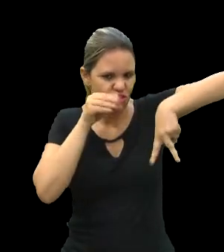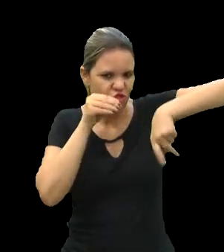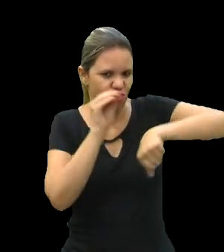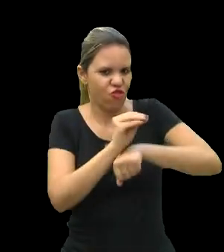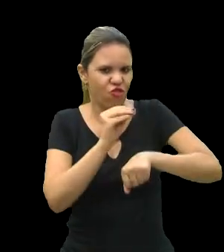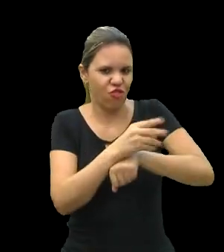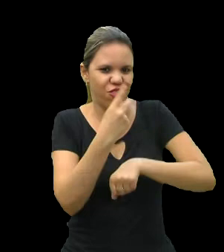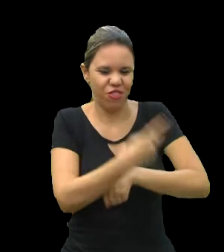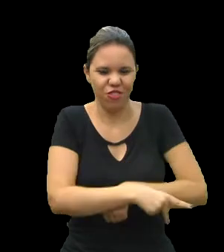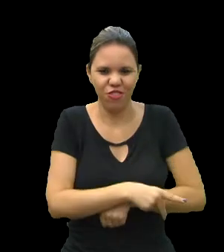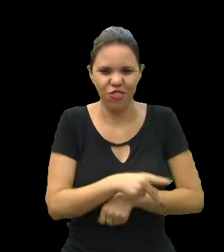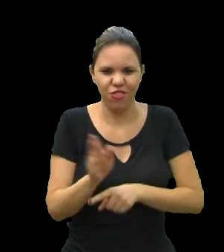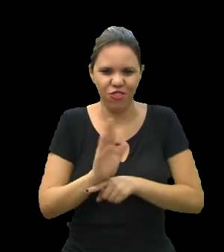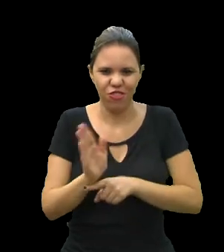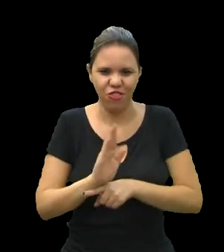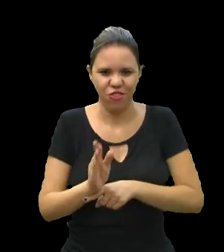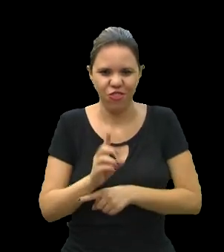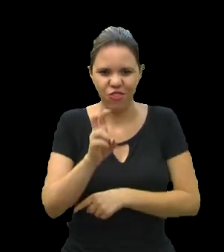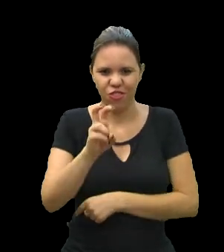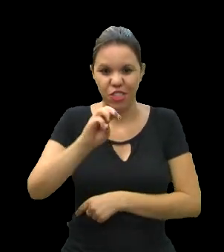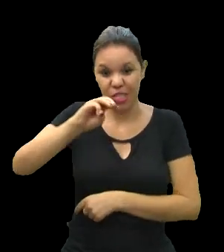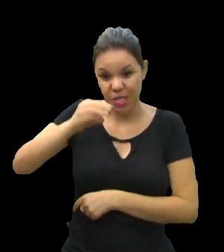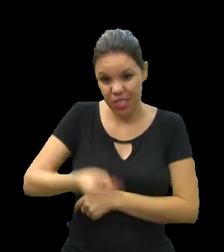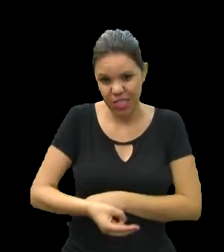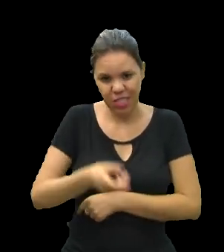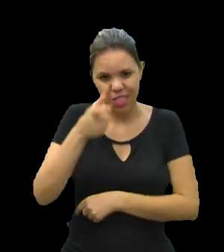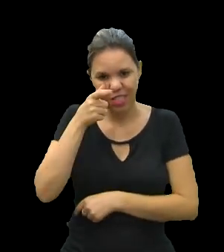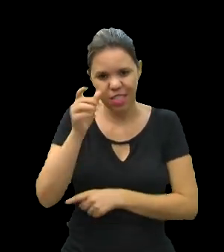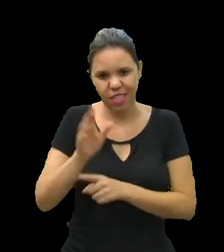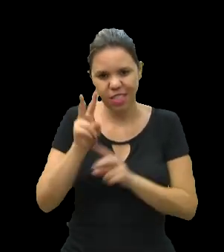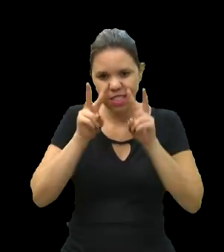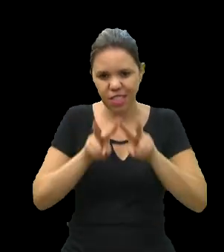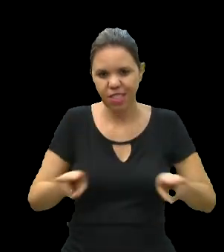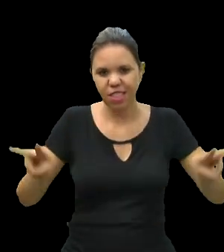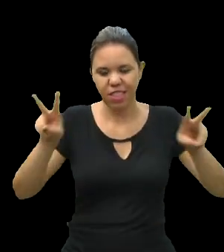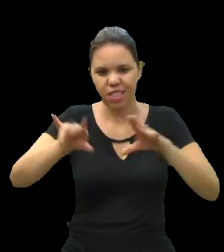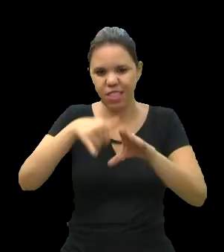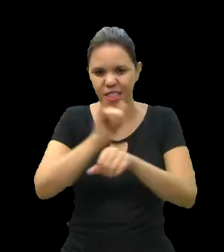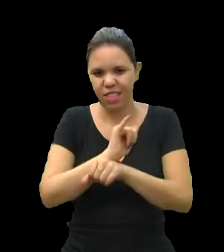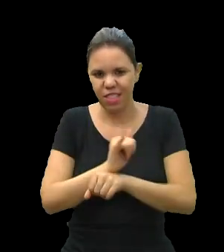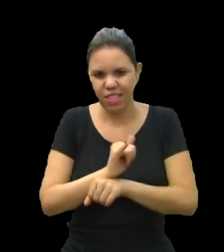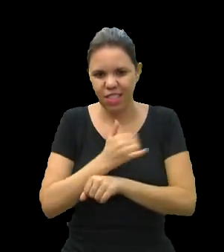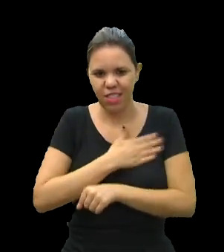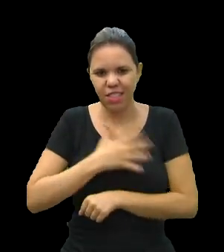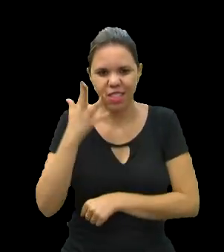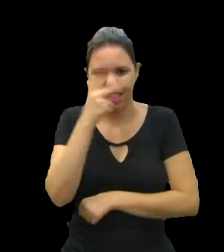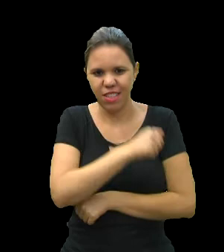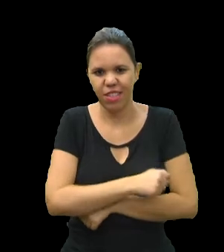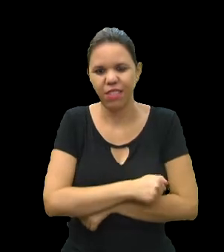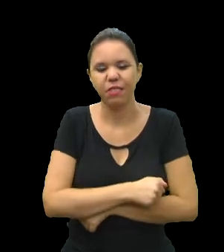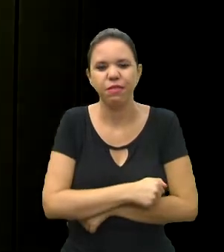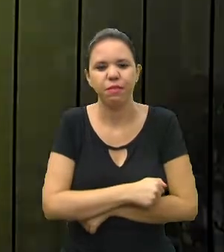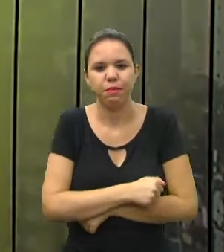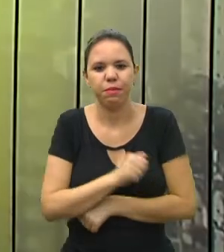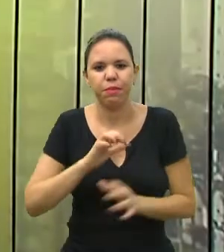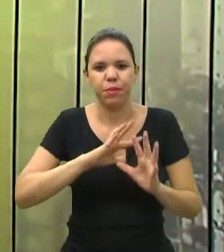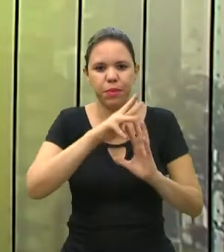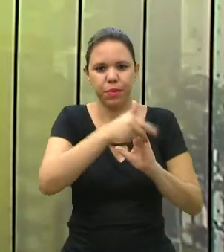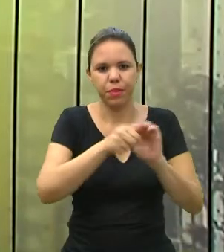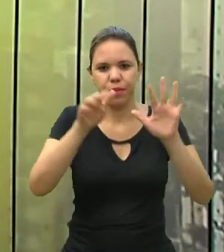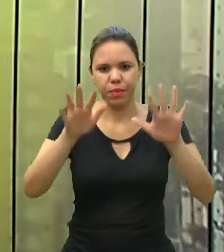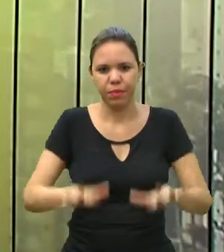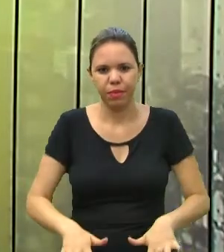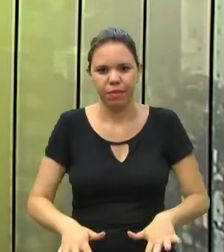foi cuidar dela. O vídeo já passa de 5 milhões de visualizações no YouTube. Que coisa mais linda, né? O